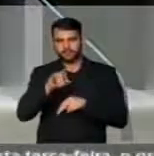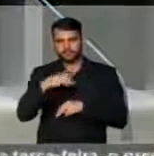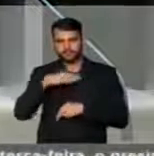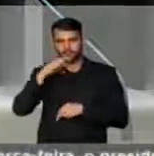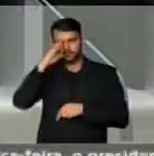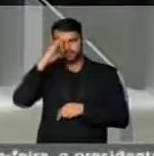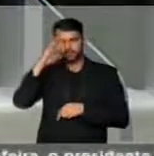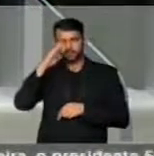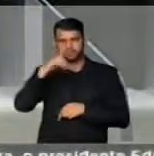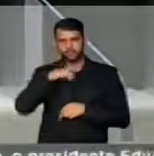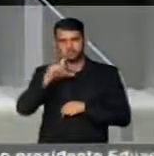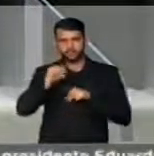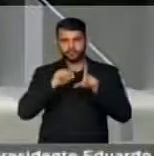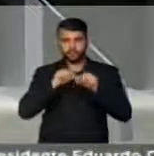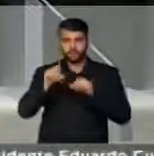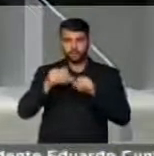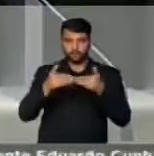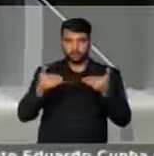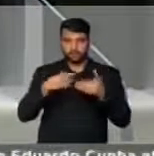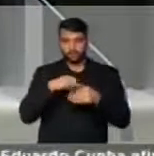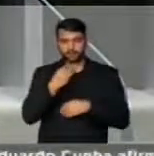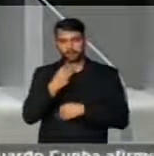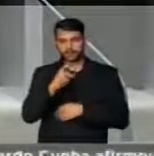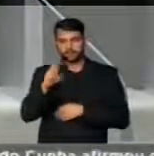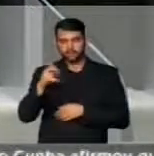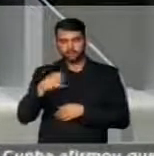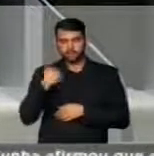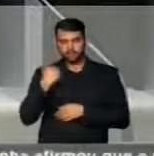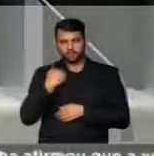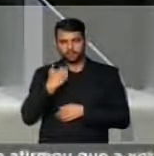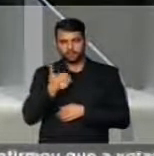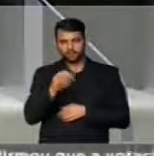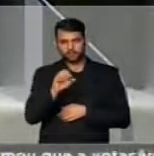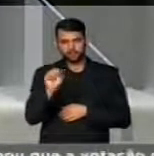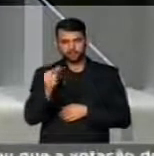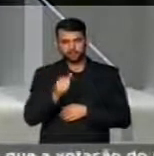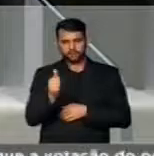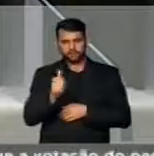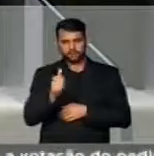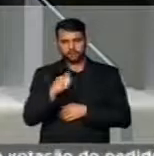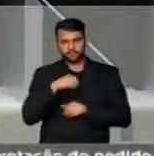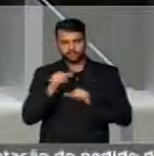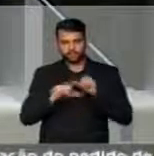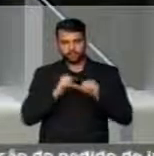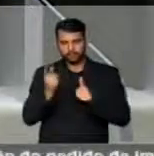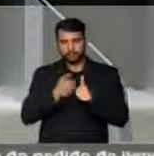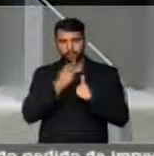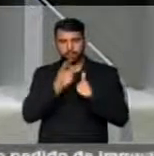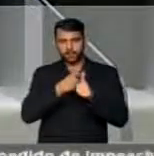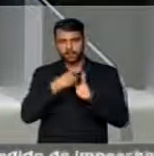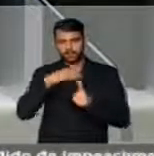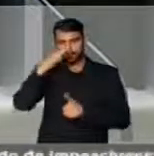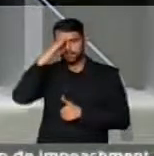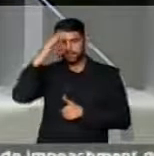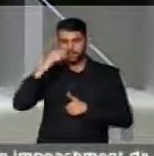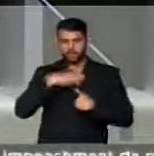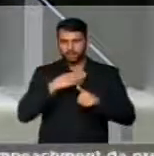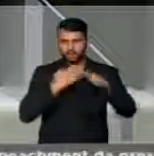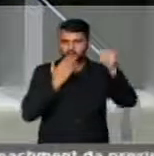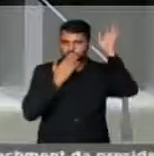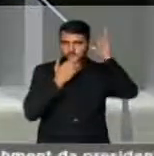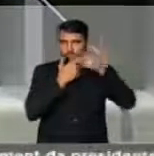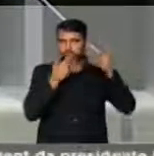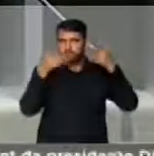do Exército que escolheu. Aos 35 anos, em 2011, tornou-se a primeira militar